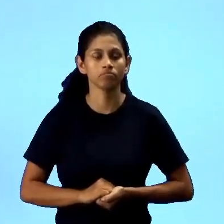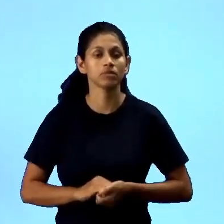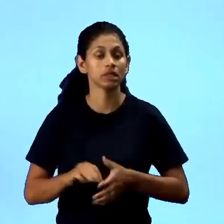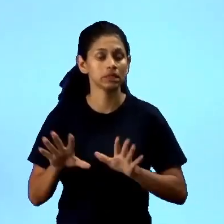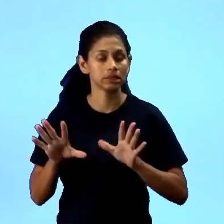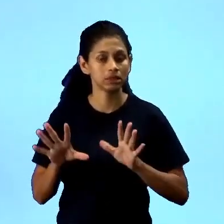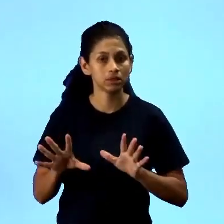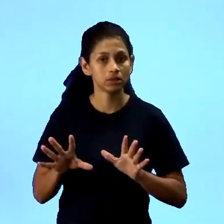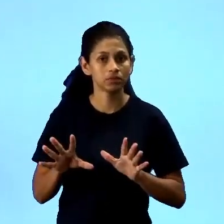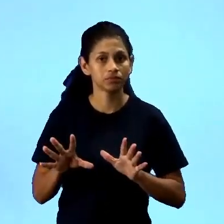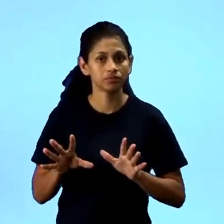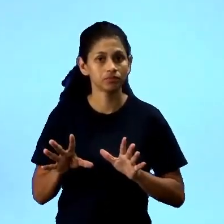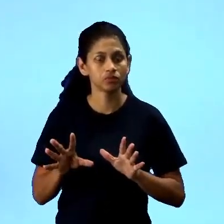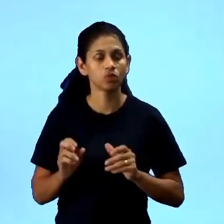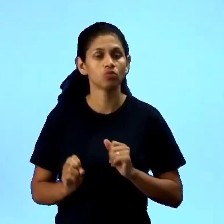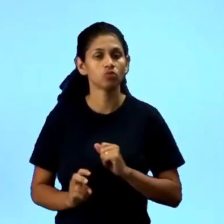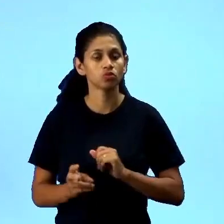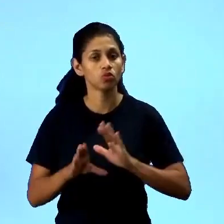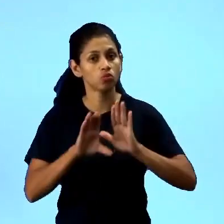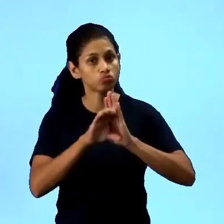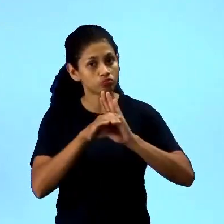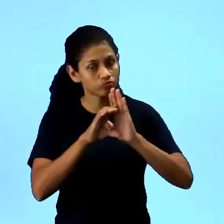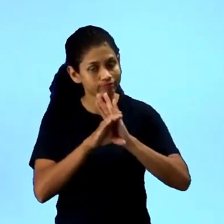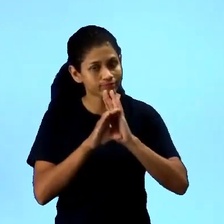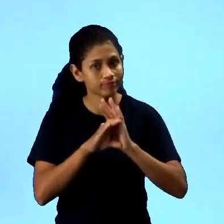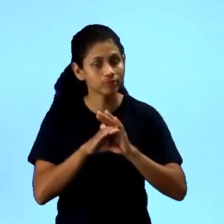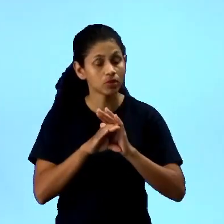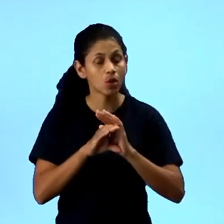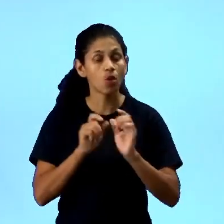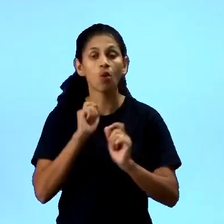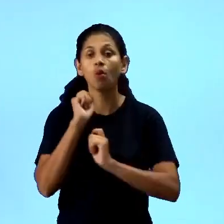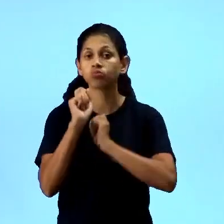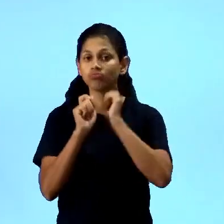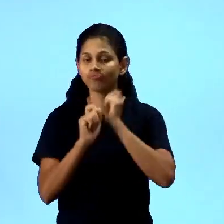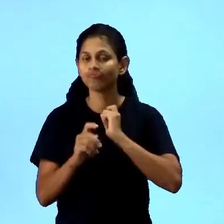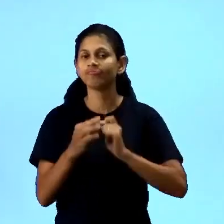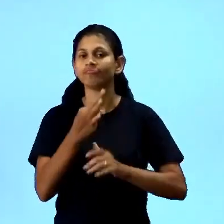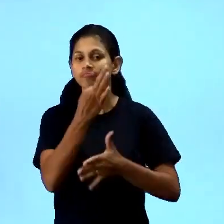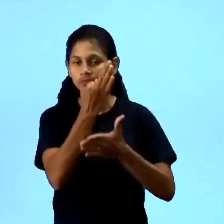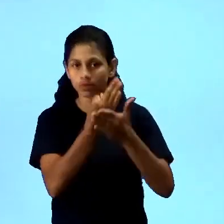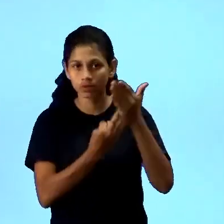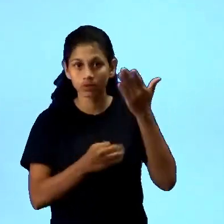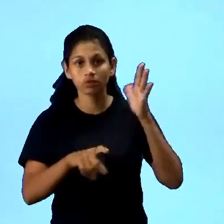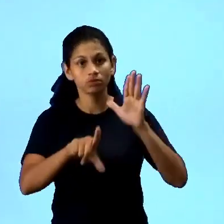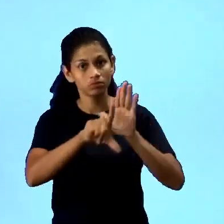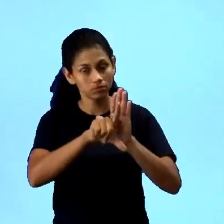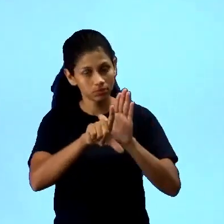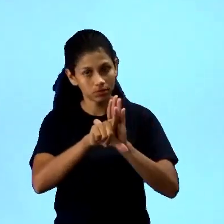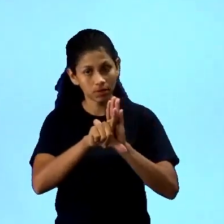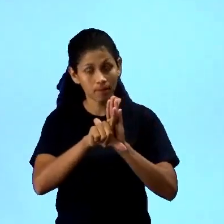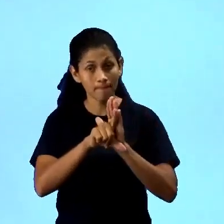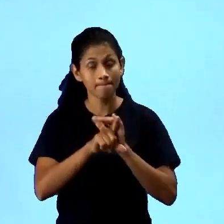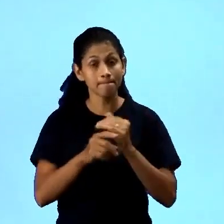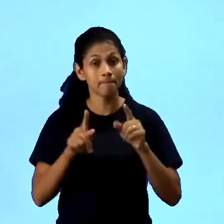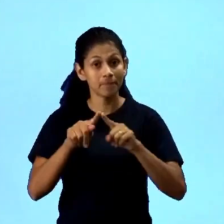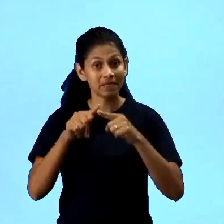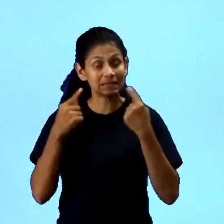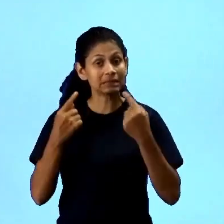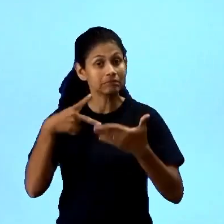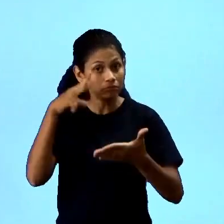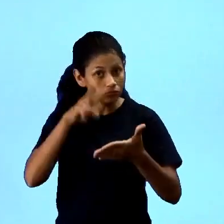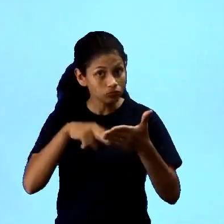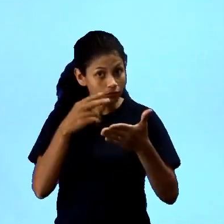Diante disso, né, já adiantei aí o conceito para vocês sobre o que é texto legal, mas vamos ler para a gente internalizar o